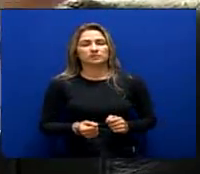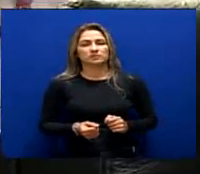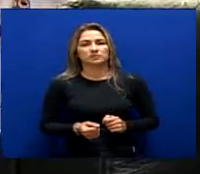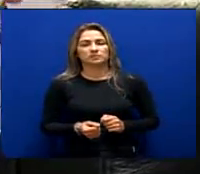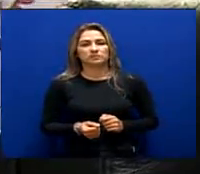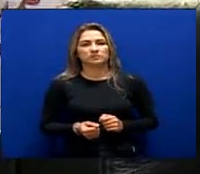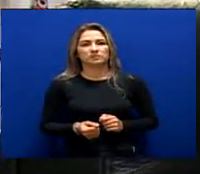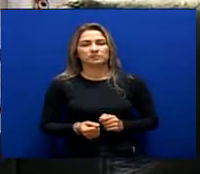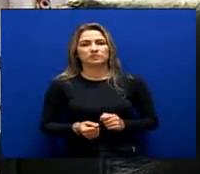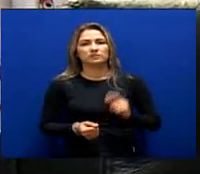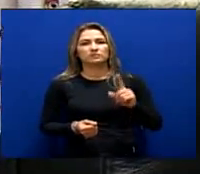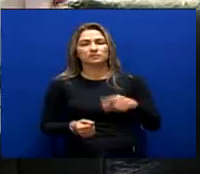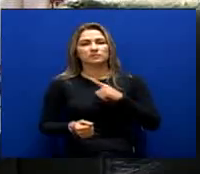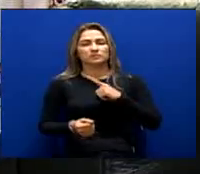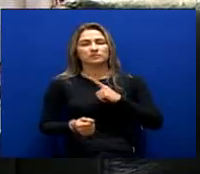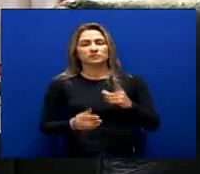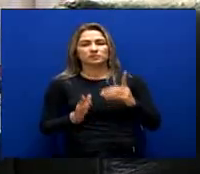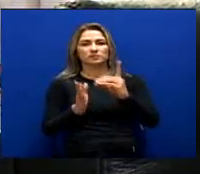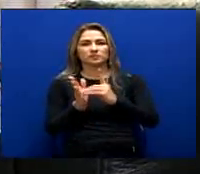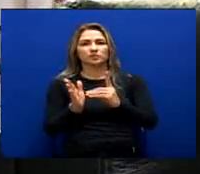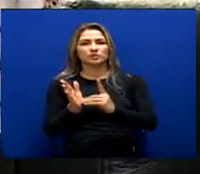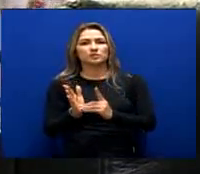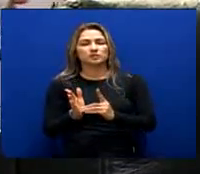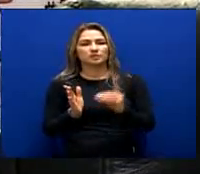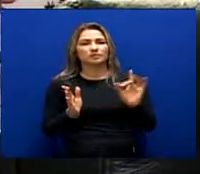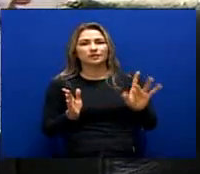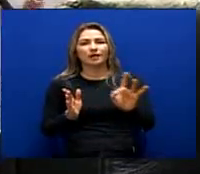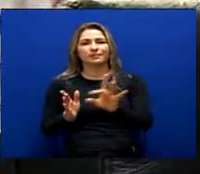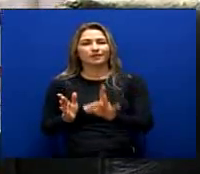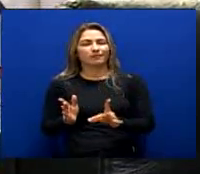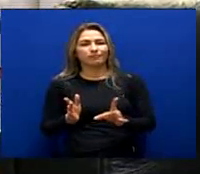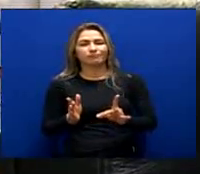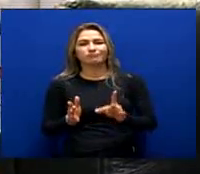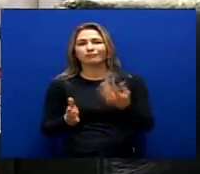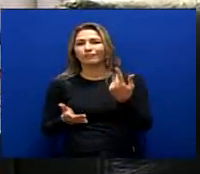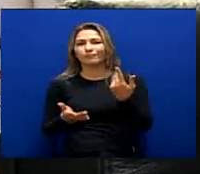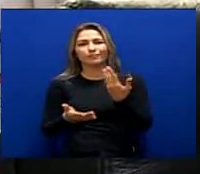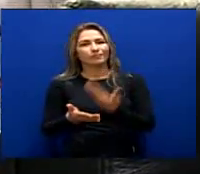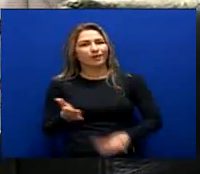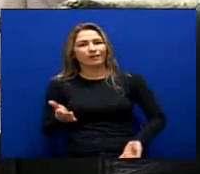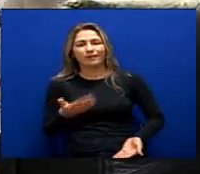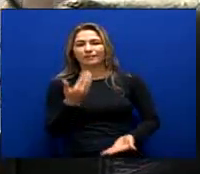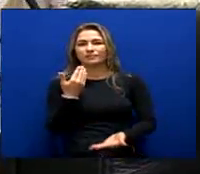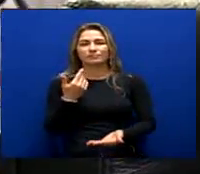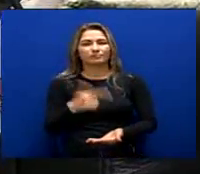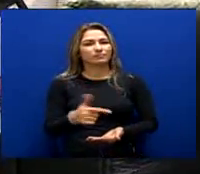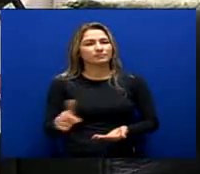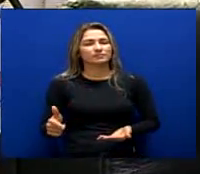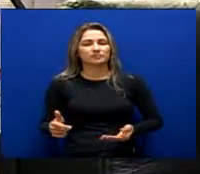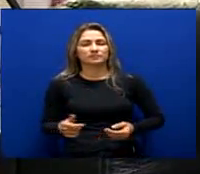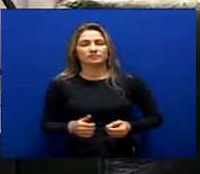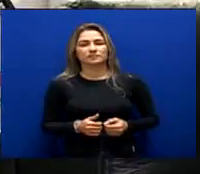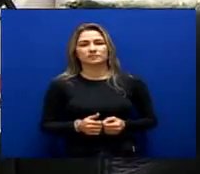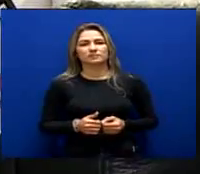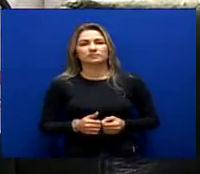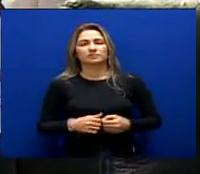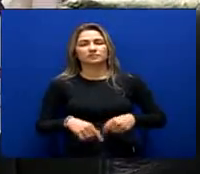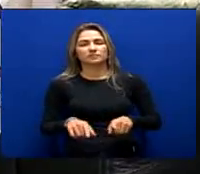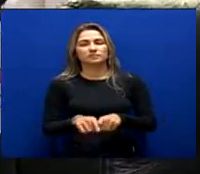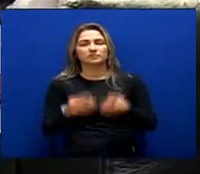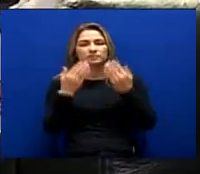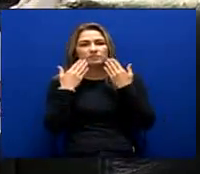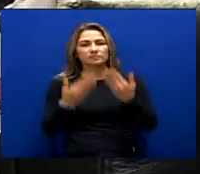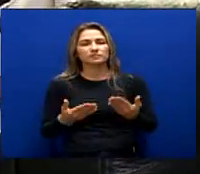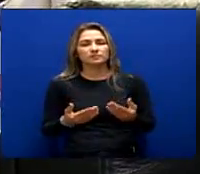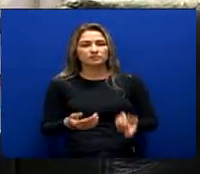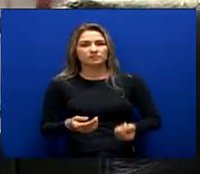as constantes violações de direitos humanos que esse sujeito sofrem até hoje e denuncia a falta de